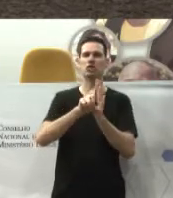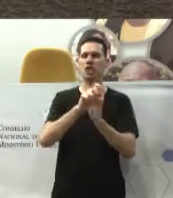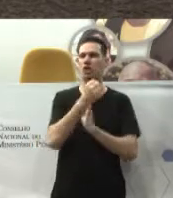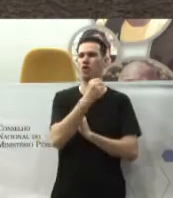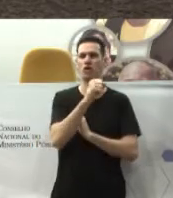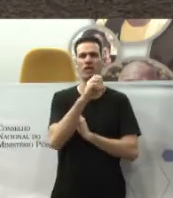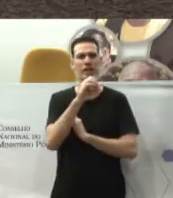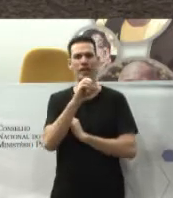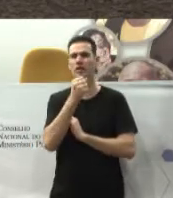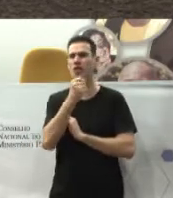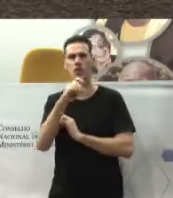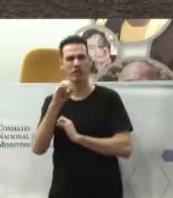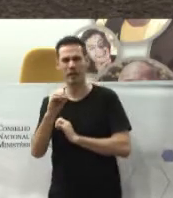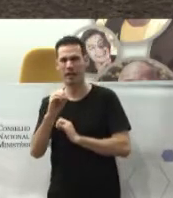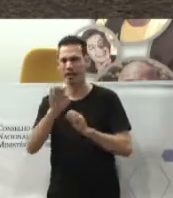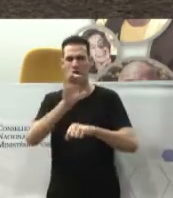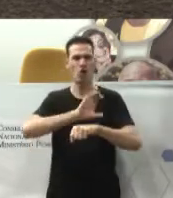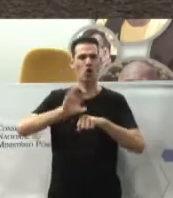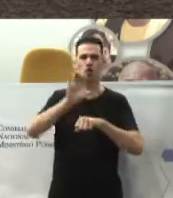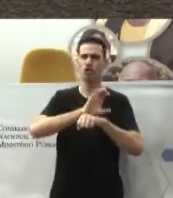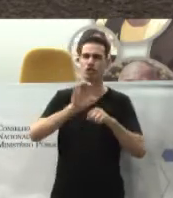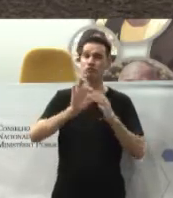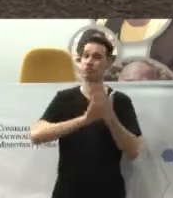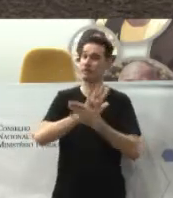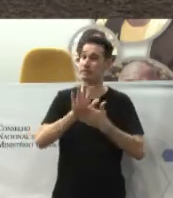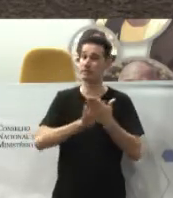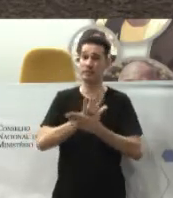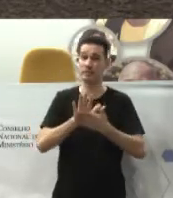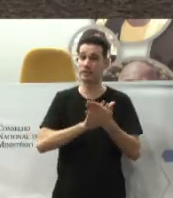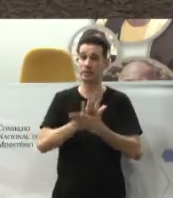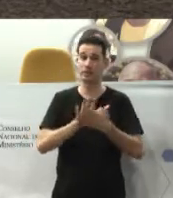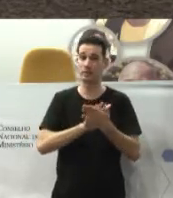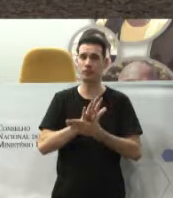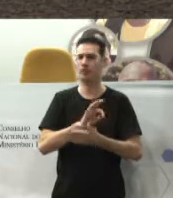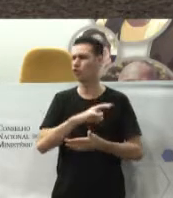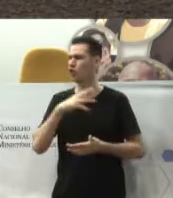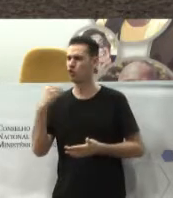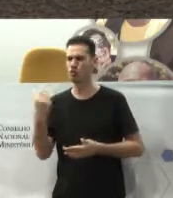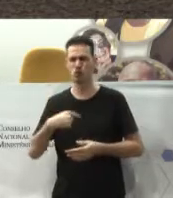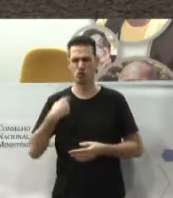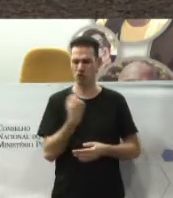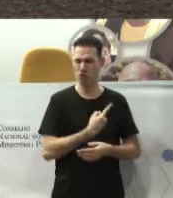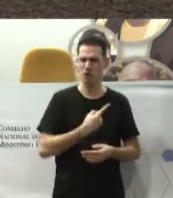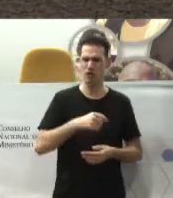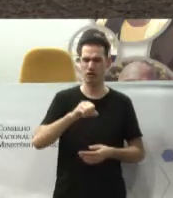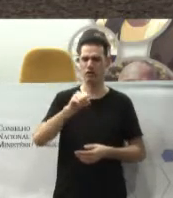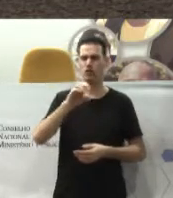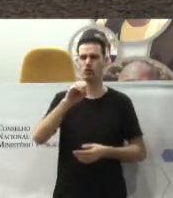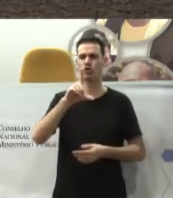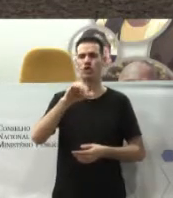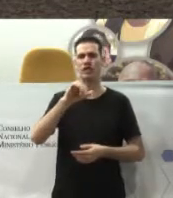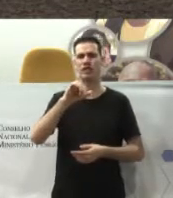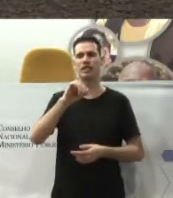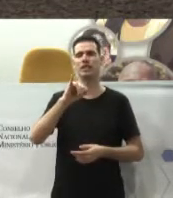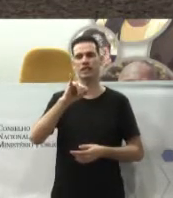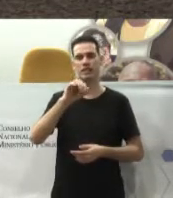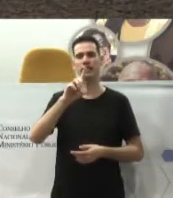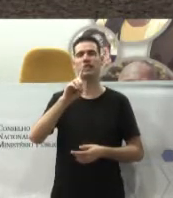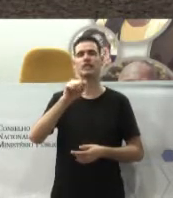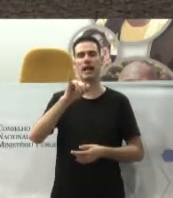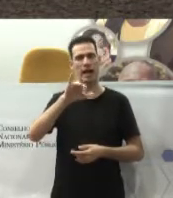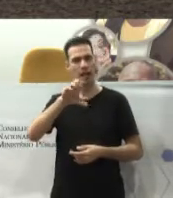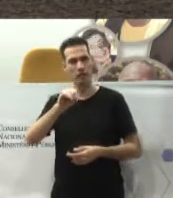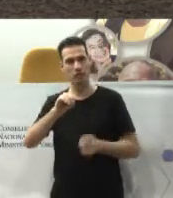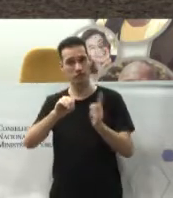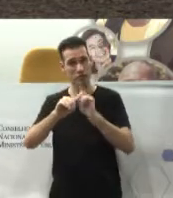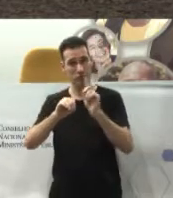está na Constituição, em lugar nenhum está escrito que os entes públicos são solidários. Pelo contrário, está escrito que a ação é descentralizada. Então,